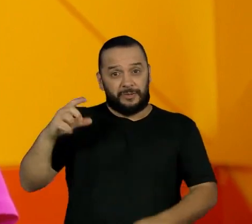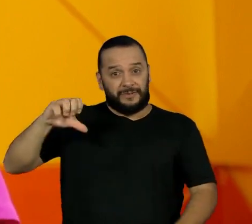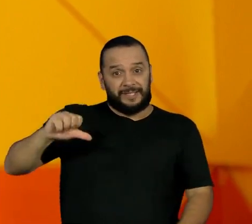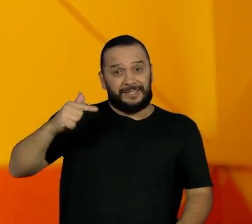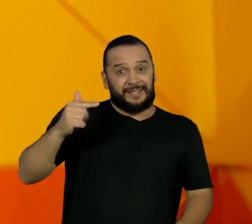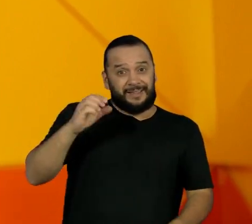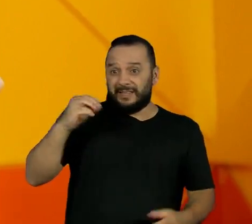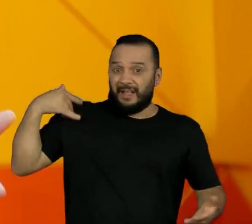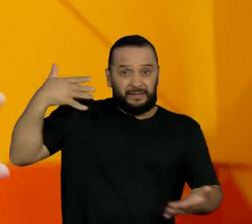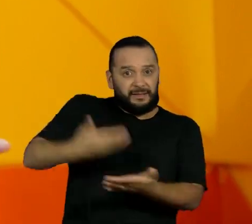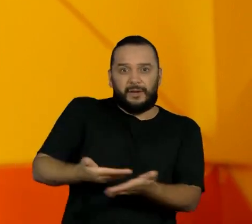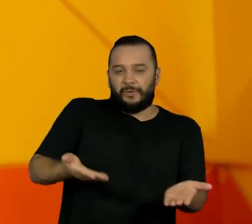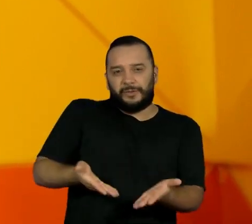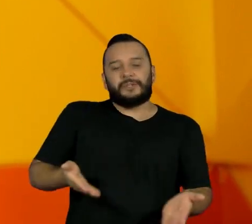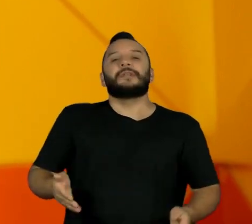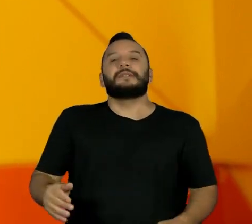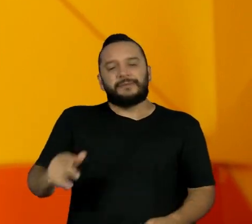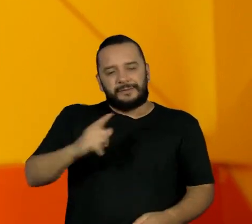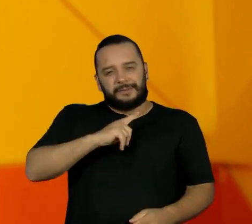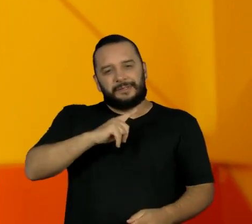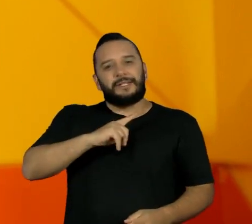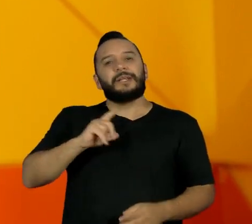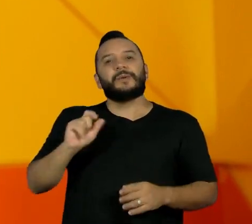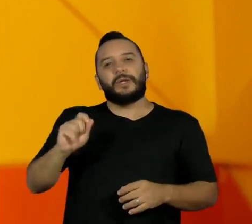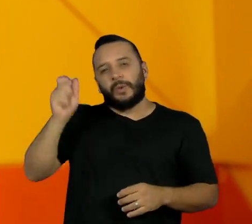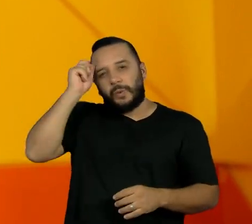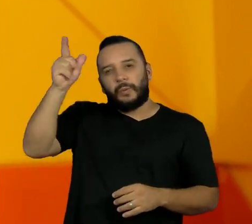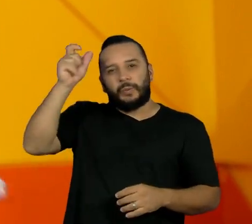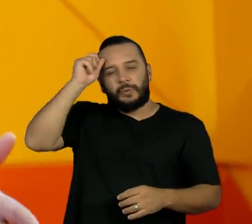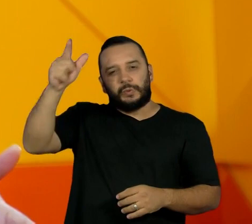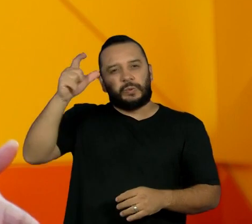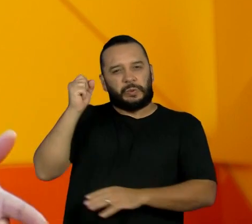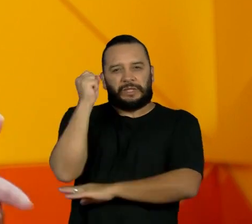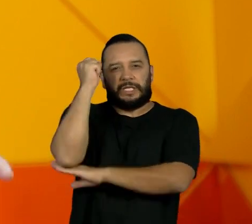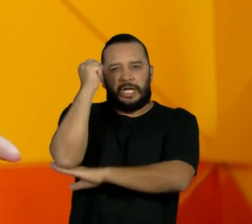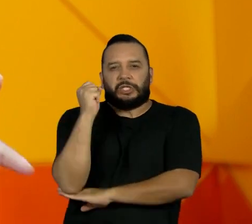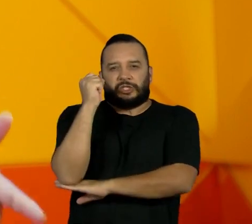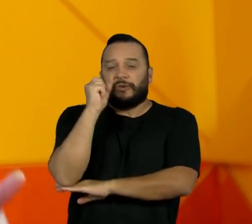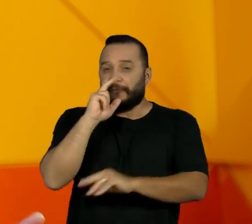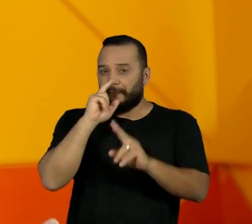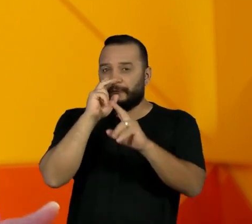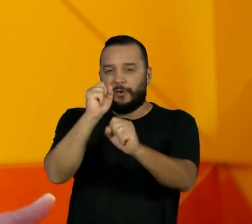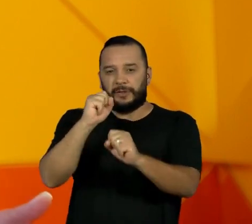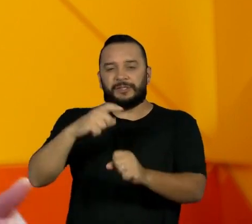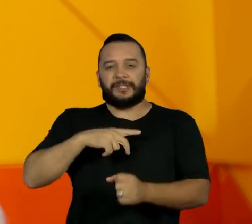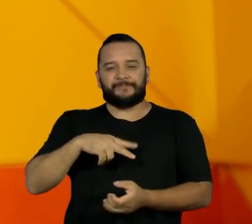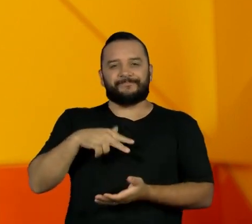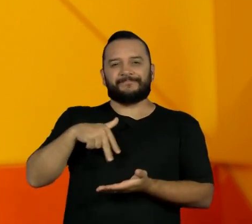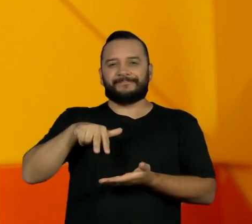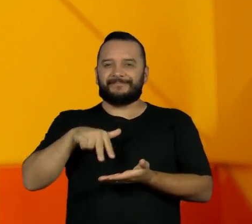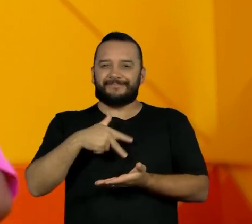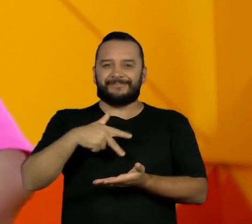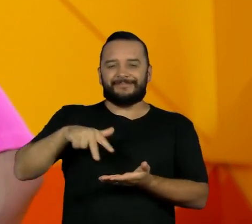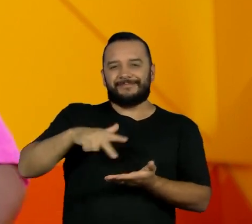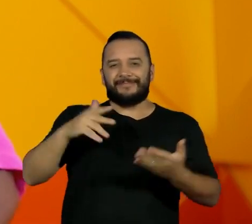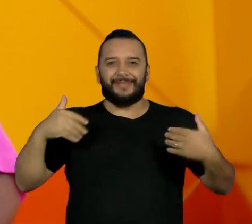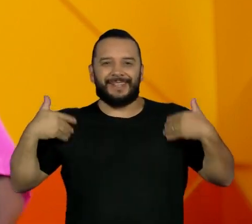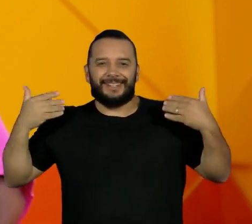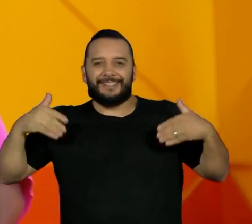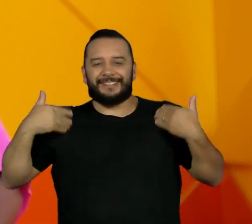70. E essa cultura, ela resiste bravamente com um bom balanço, nostalgia e